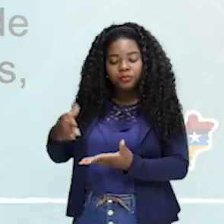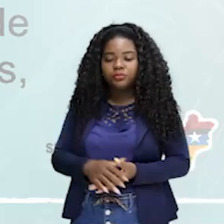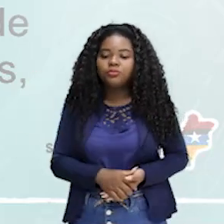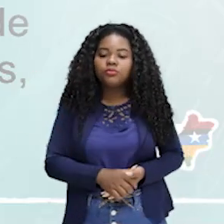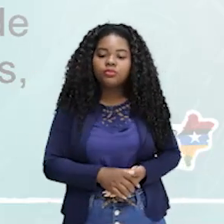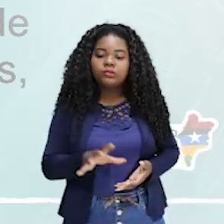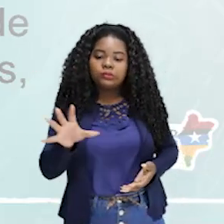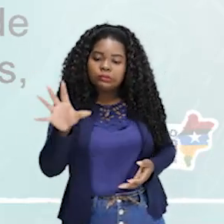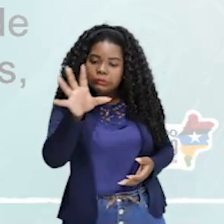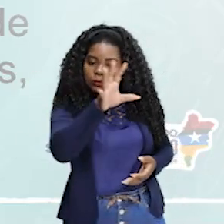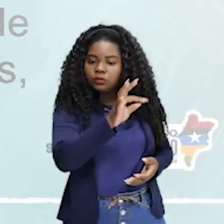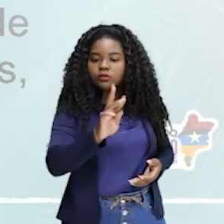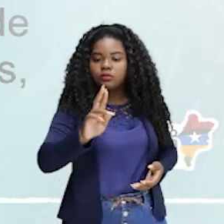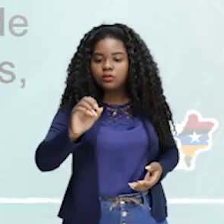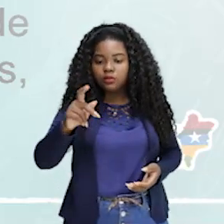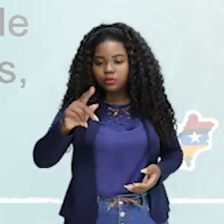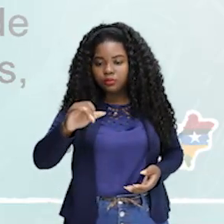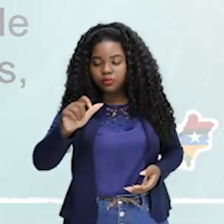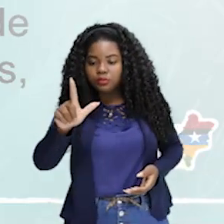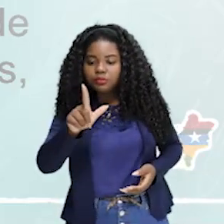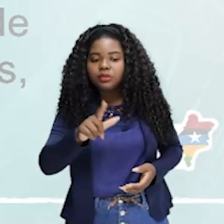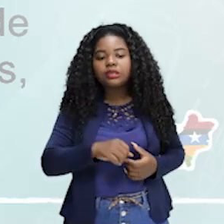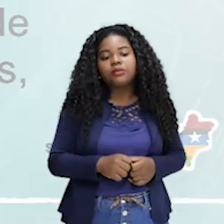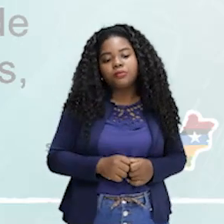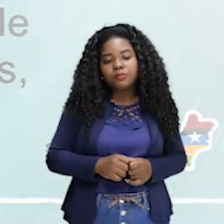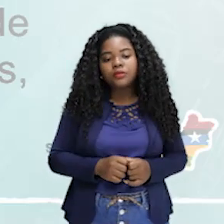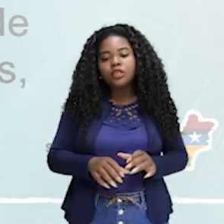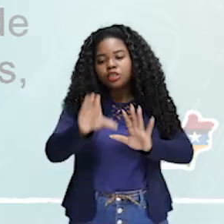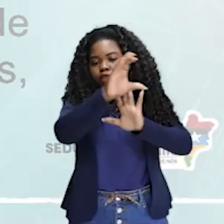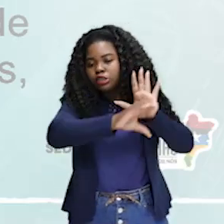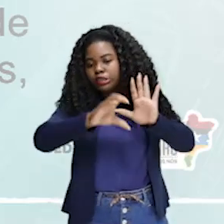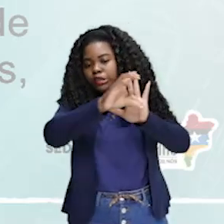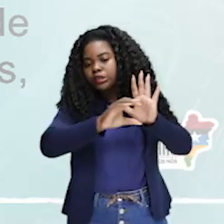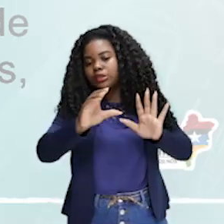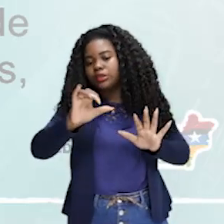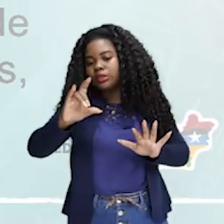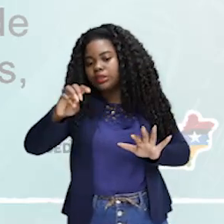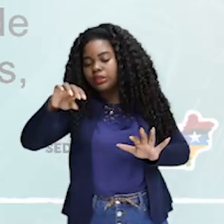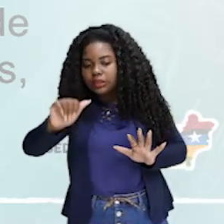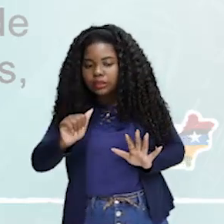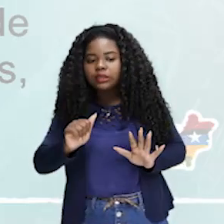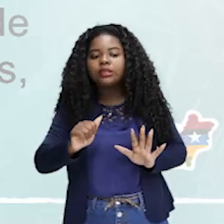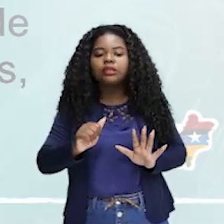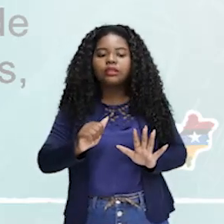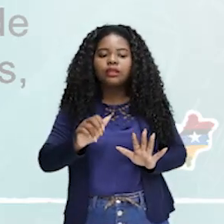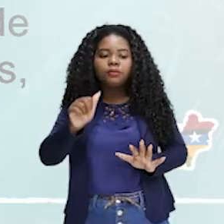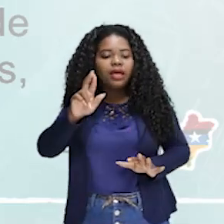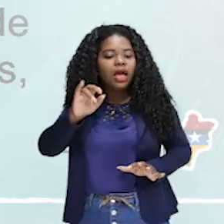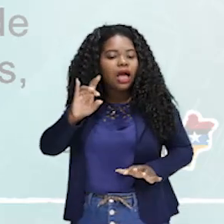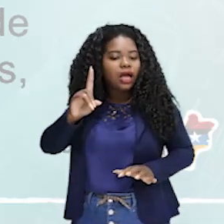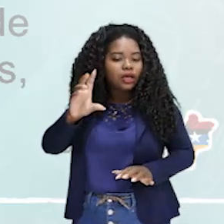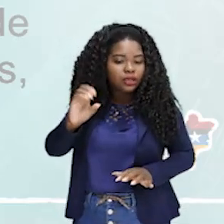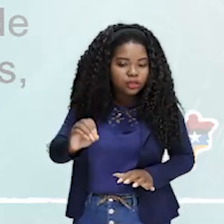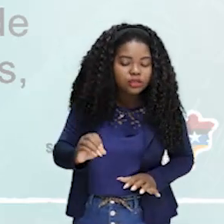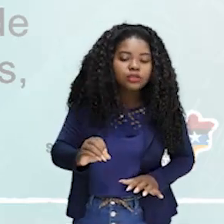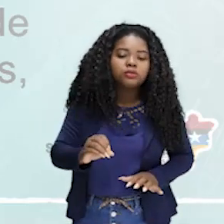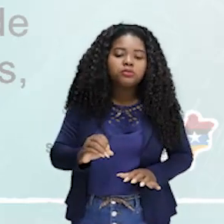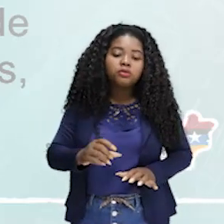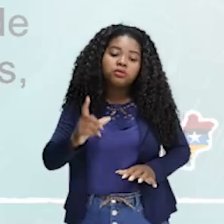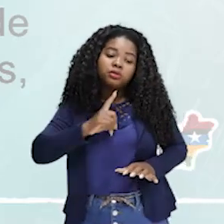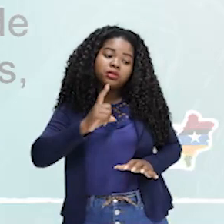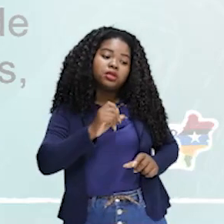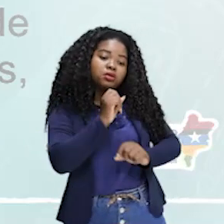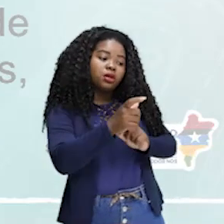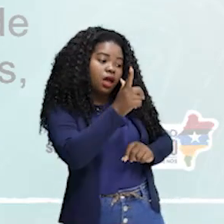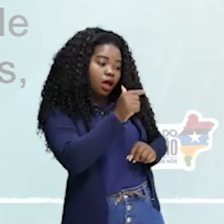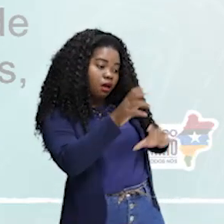áreas de floresta tropical, né, e as regiões de clima mais áridos, né, nas zonas tropicais, havendo predominância de uma estação úmida e outra seca. A gente